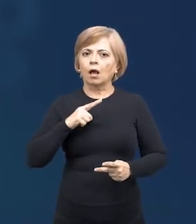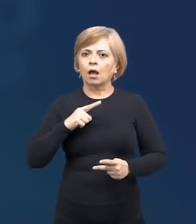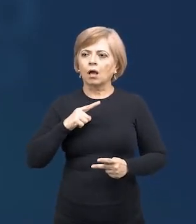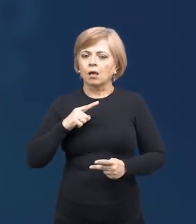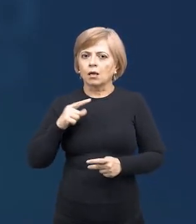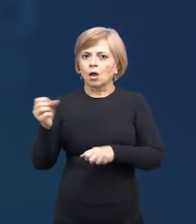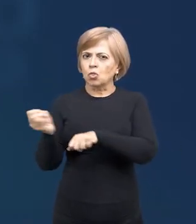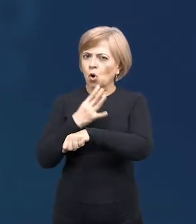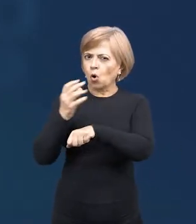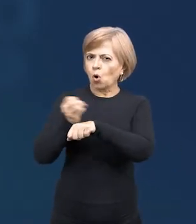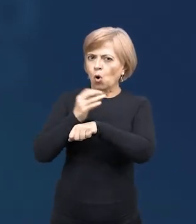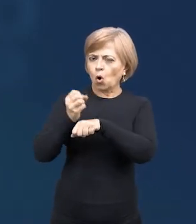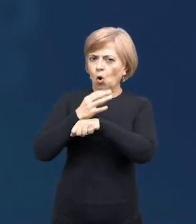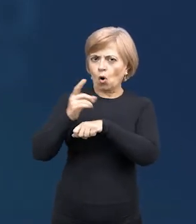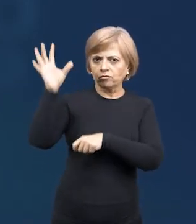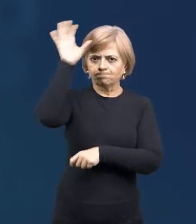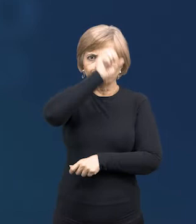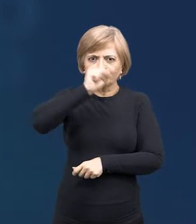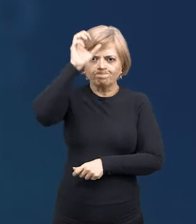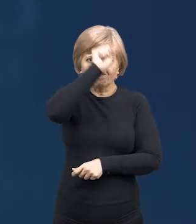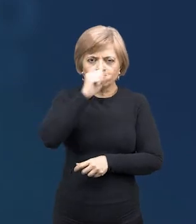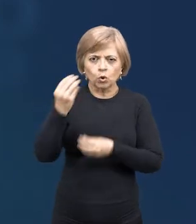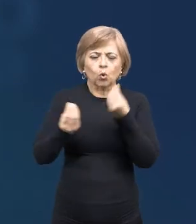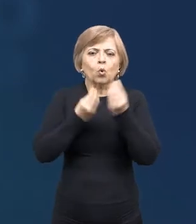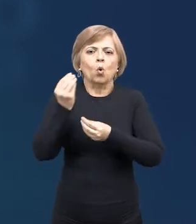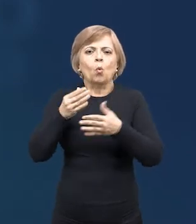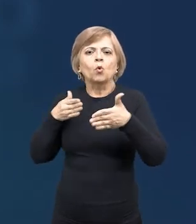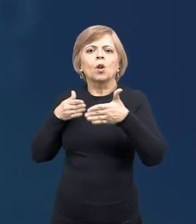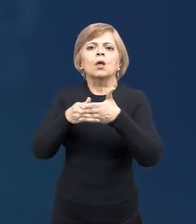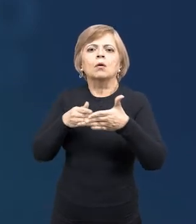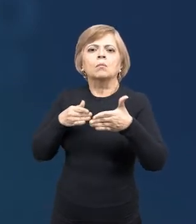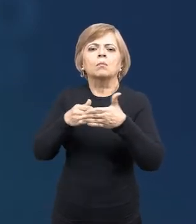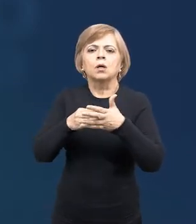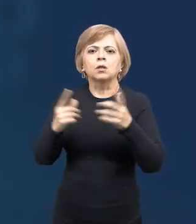atuante, a despeito das medidas restritivas de